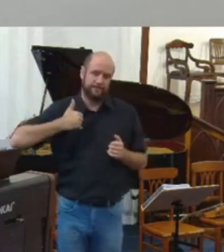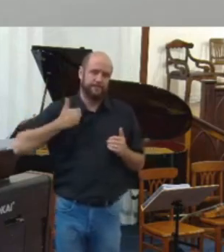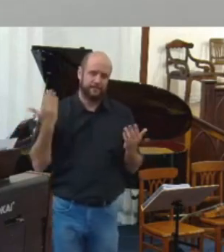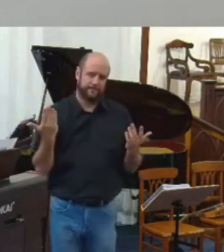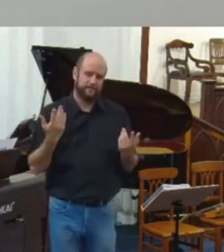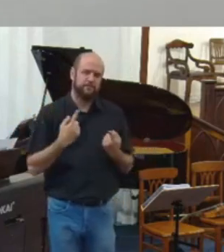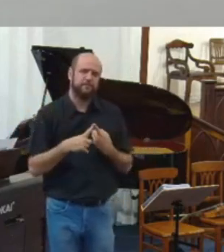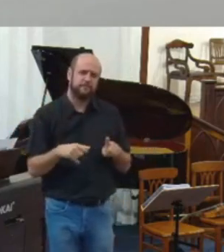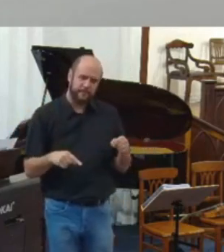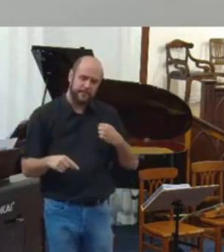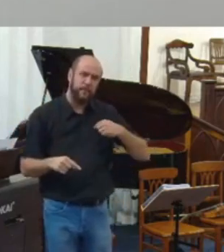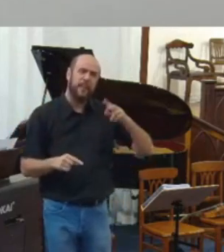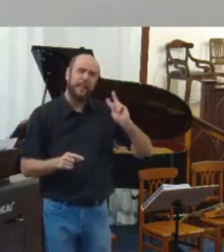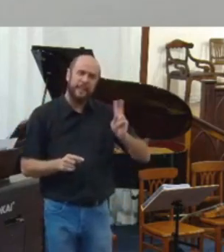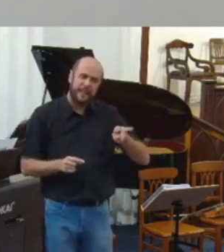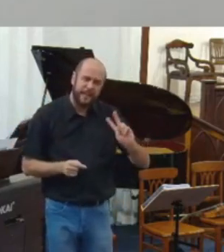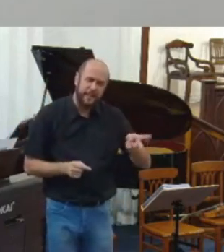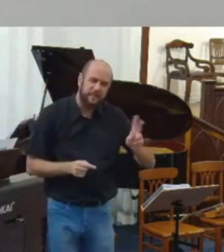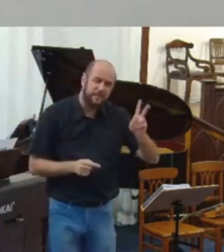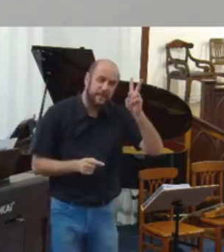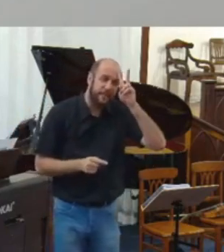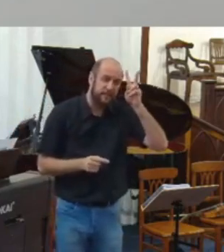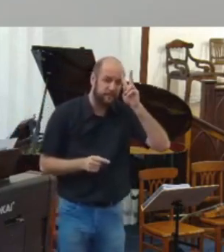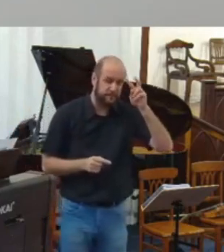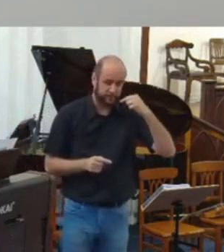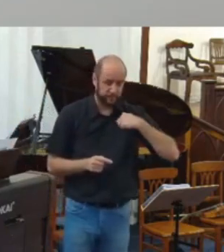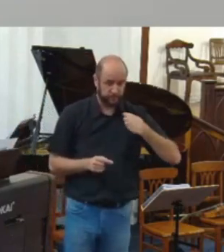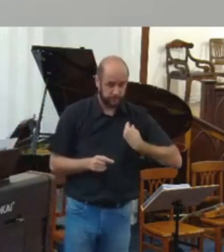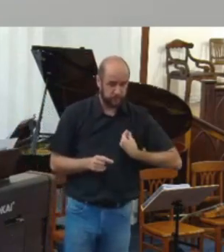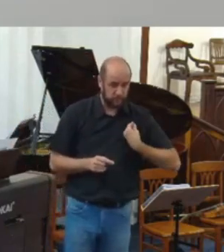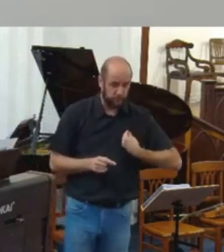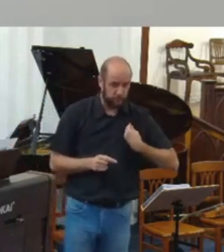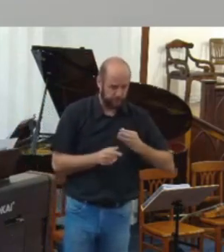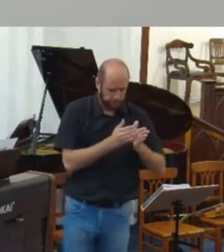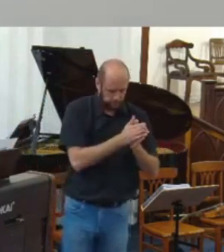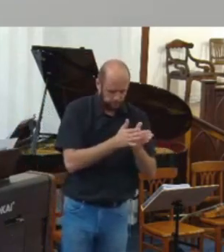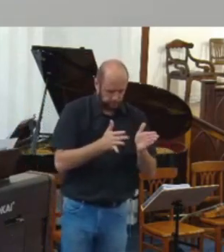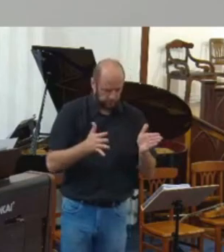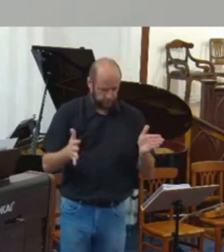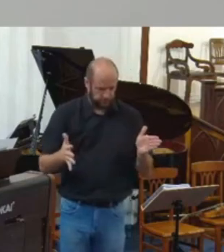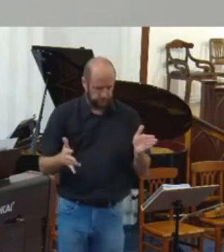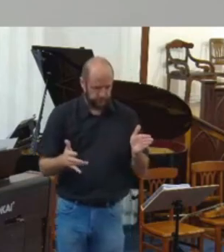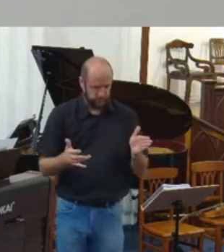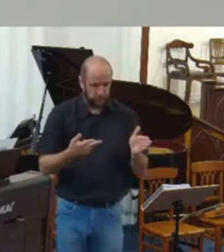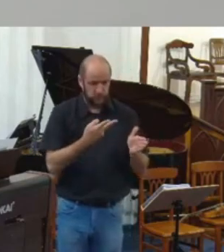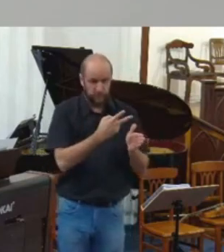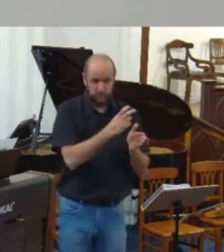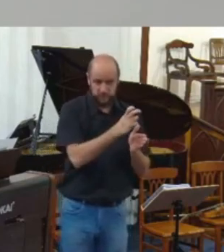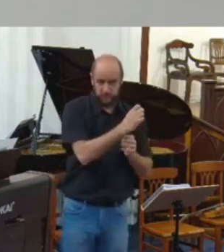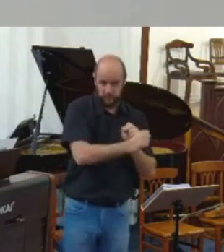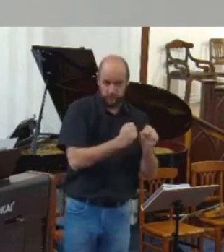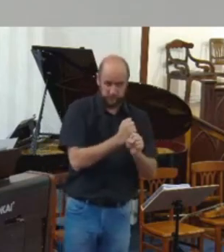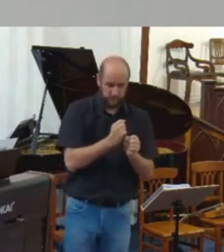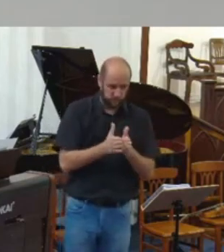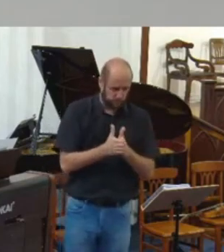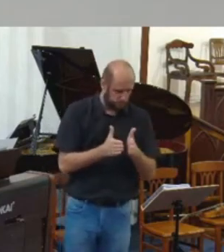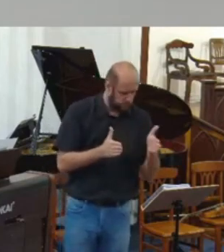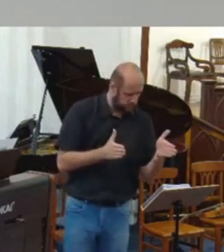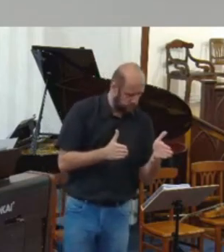sempre de me lembrar que na minha idade cronológica, menos 25 ou 26 anos tem a ver